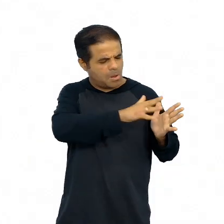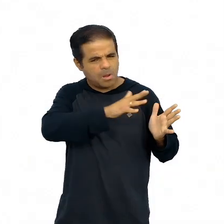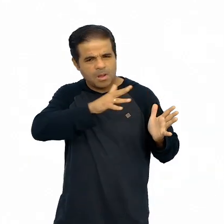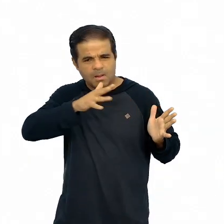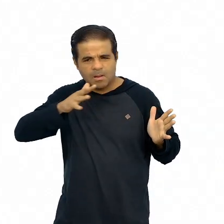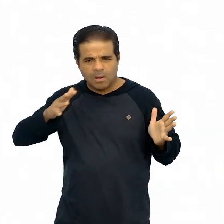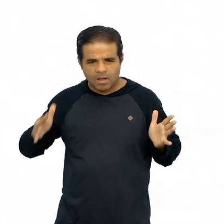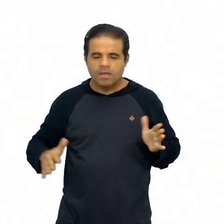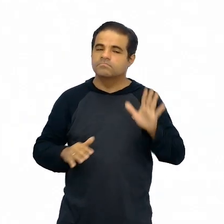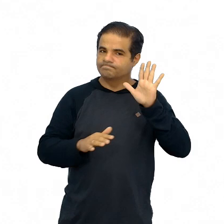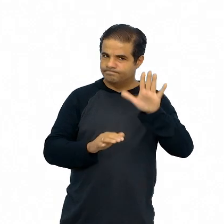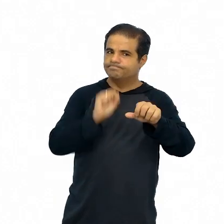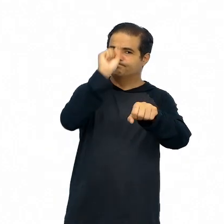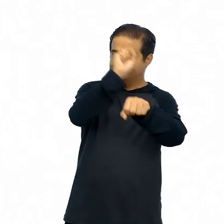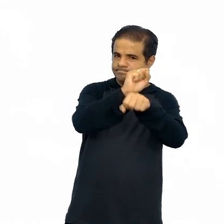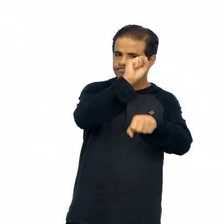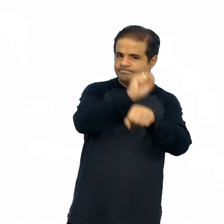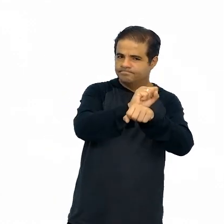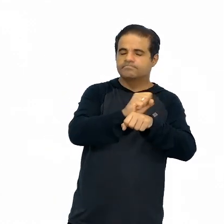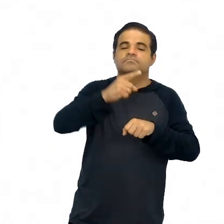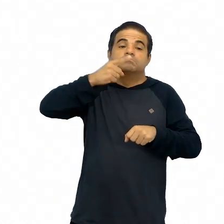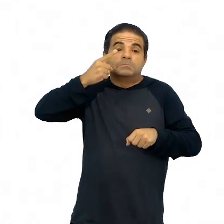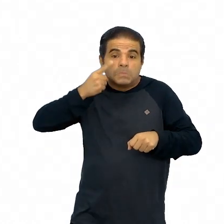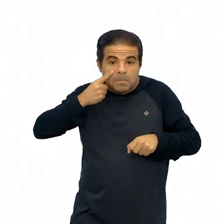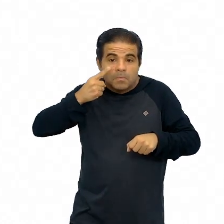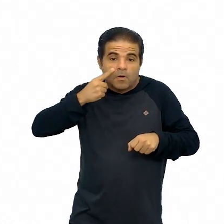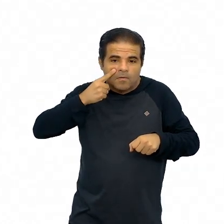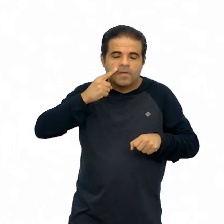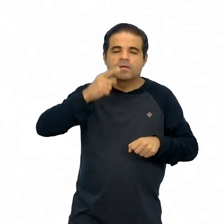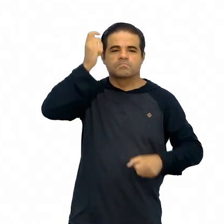ver. Calma aí, vamos passar aqui. Agora vamos ver aula a aula.